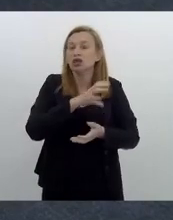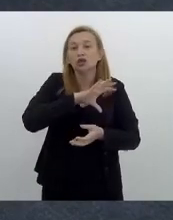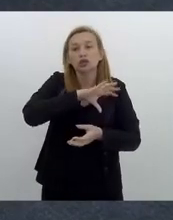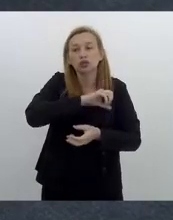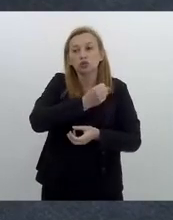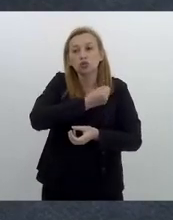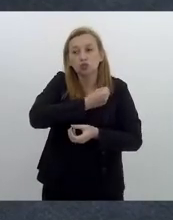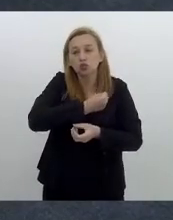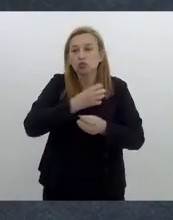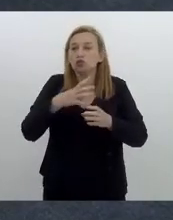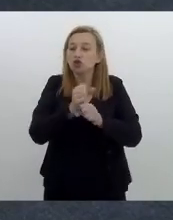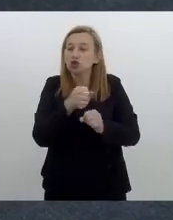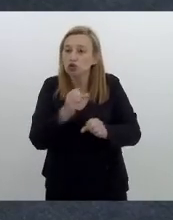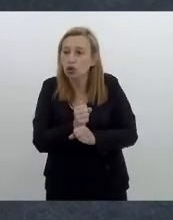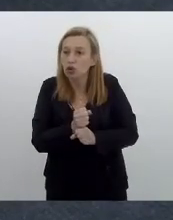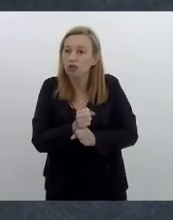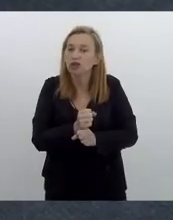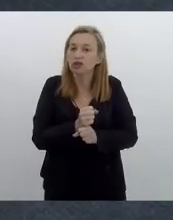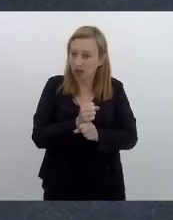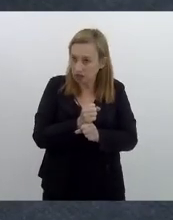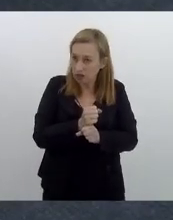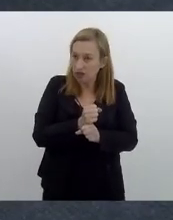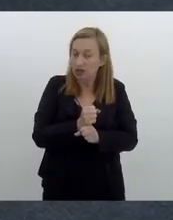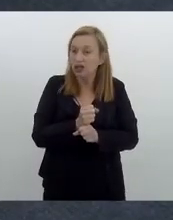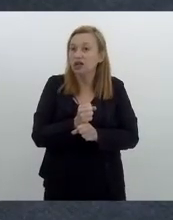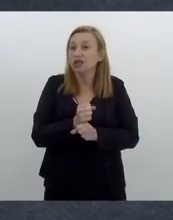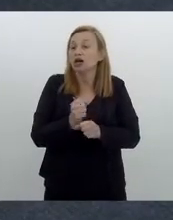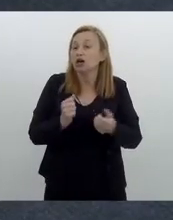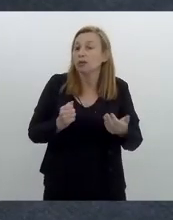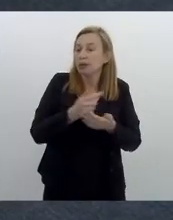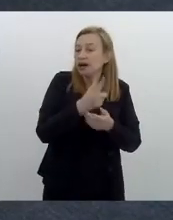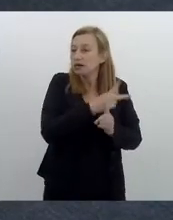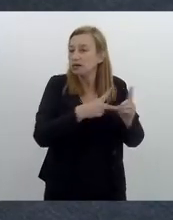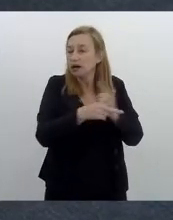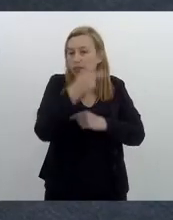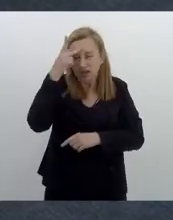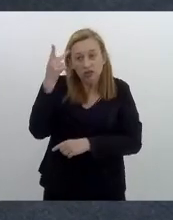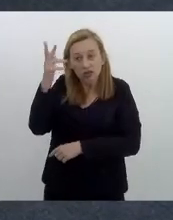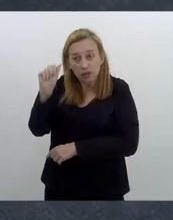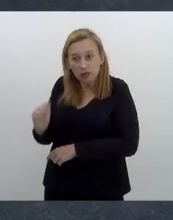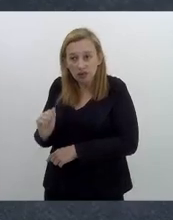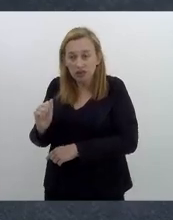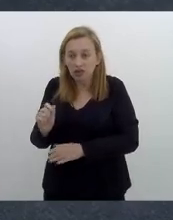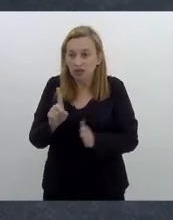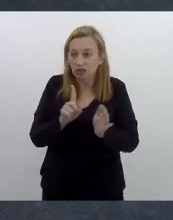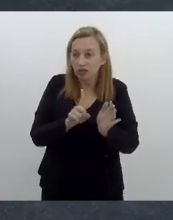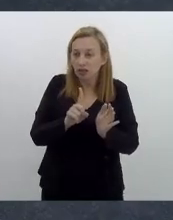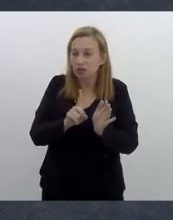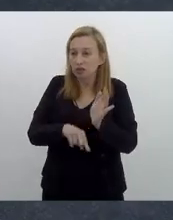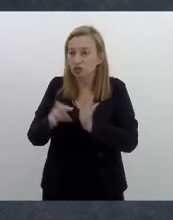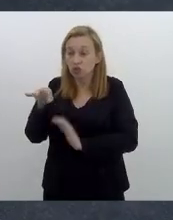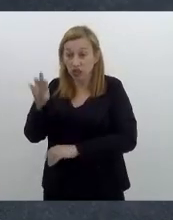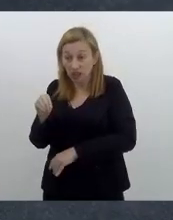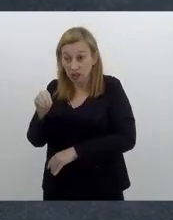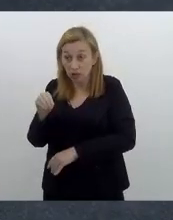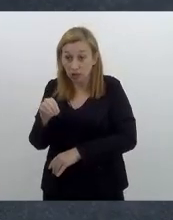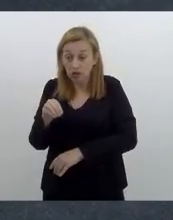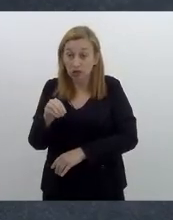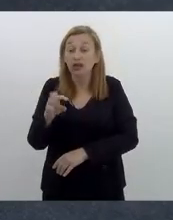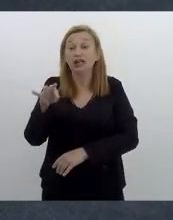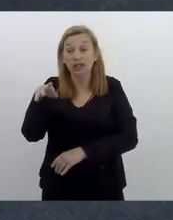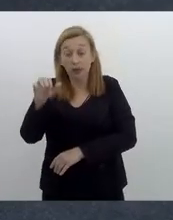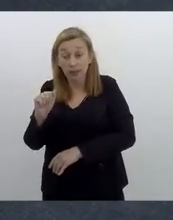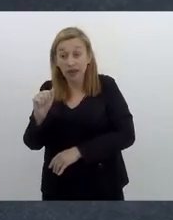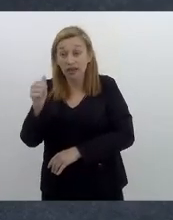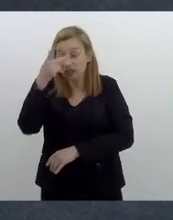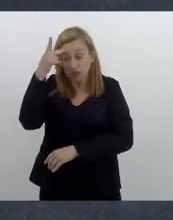alíquota Previdenciária A incidência De contribuição Para pensões Aposentadorias Abaixo do teto Nós não estamos Aplicando isso É tabela de periodicidade